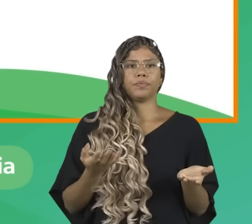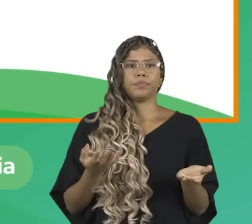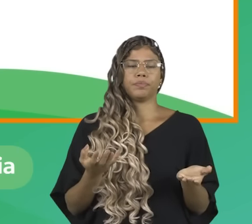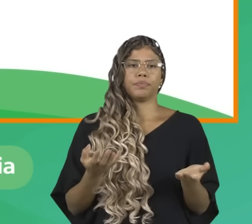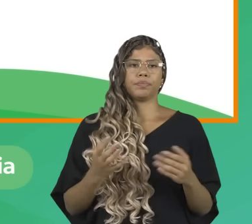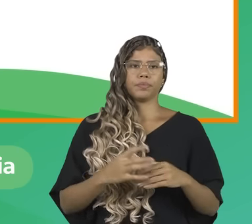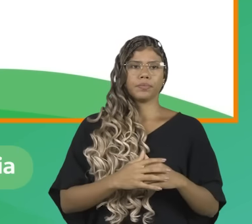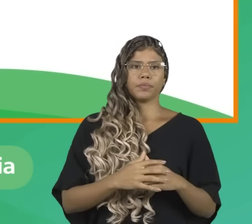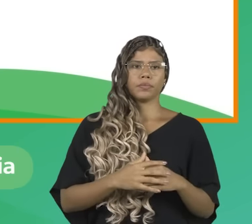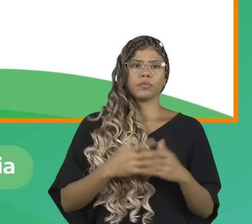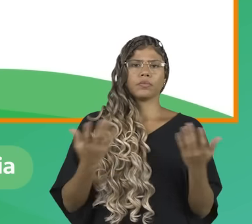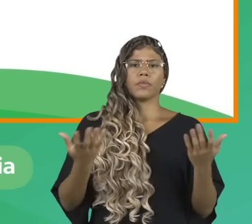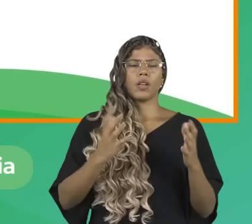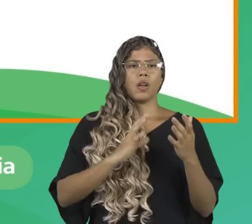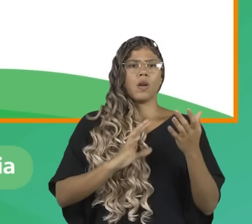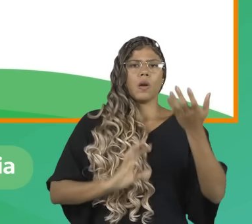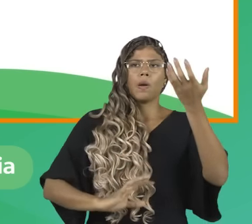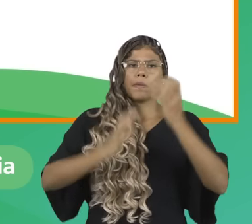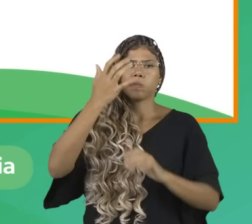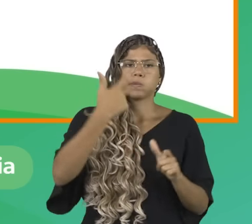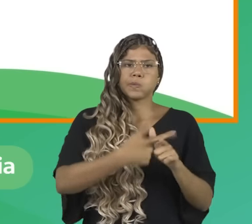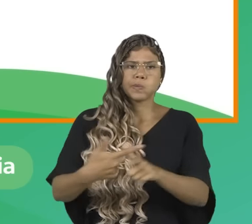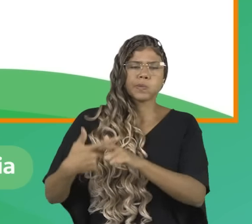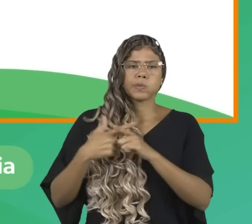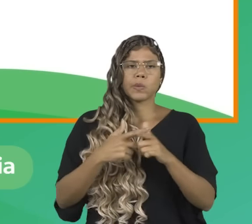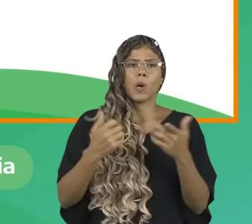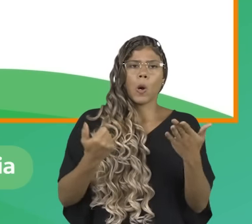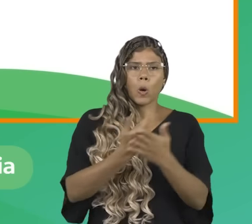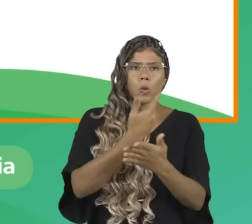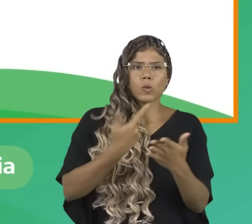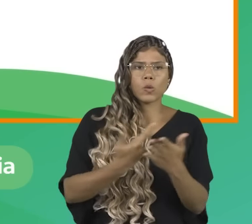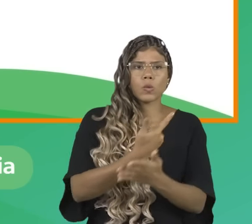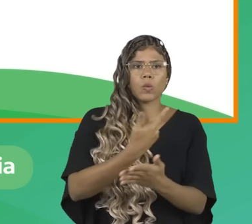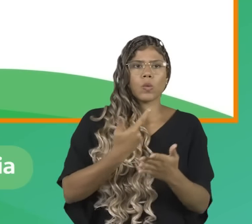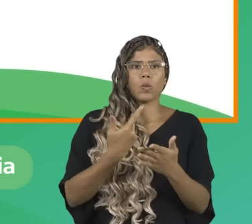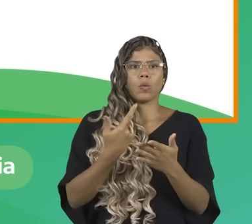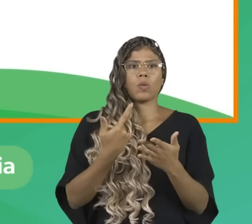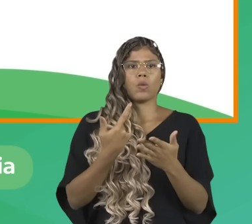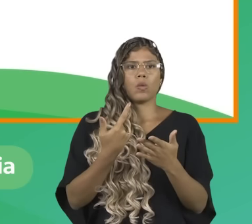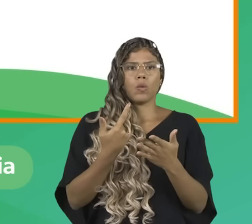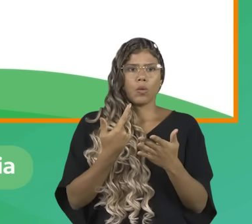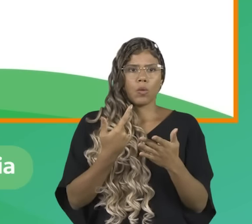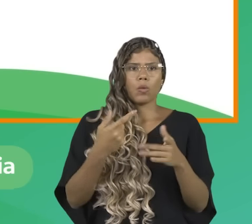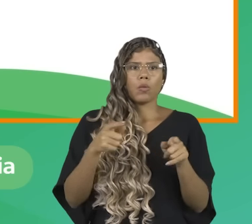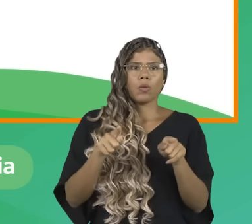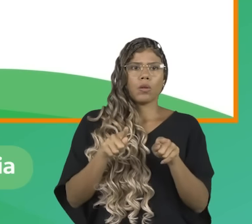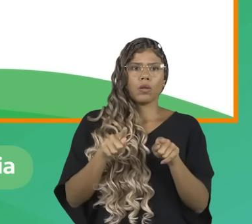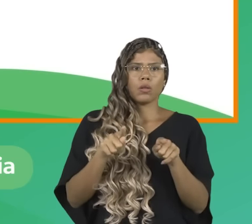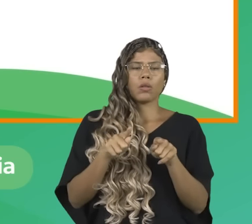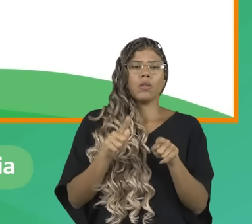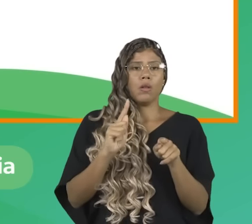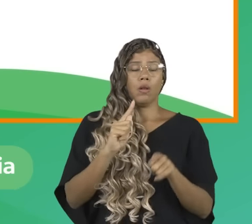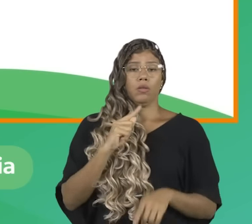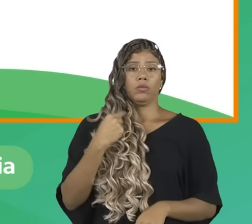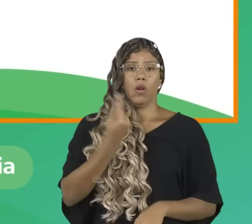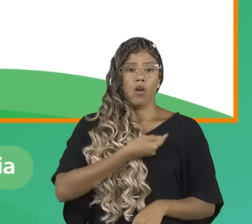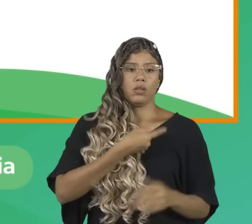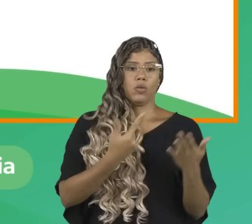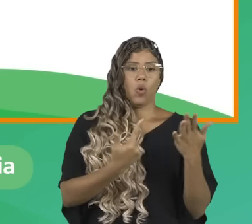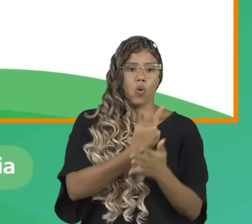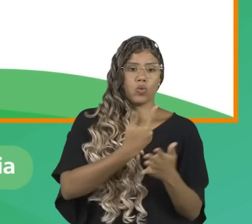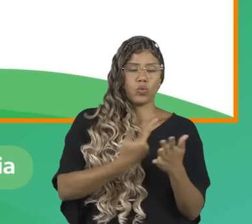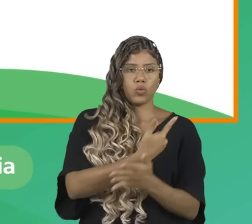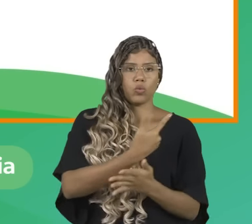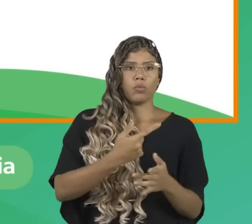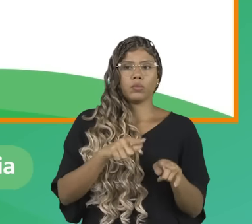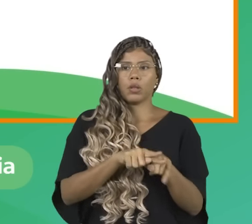nós fazemos parte disso, tanto como consumidores como descarte desse produto, faz pensar, e agora? Agora que nós temos